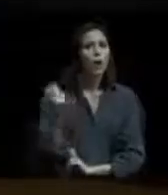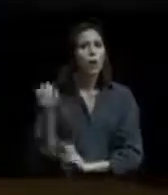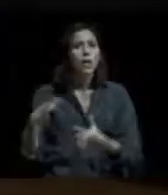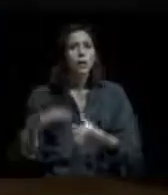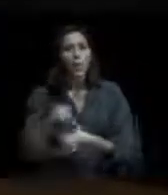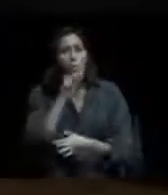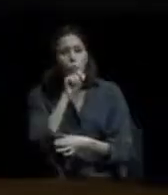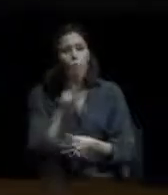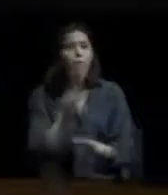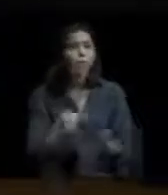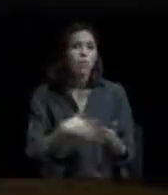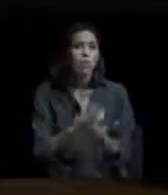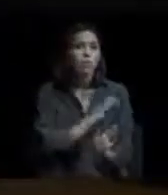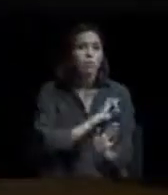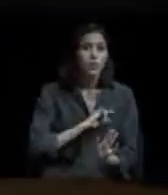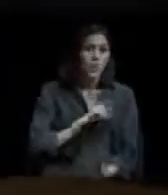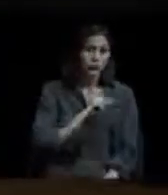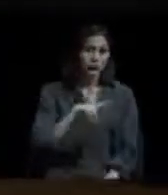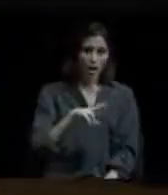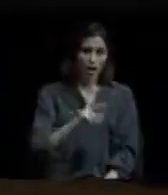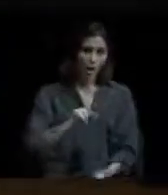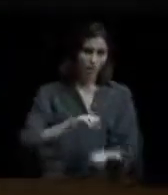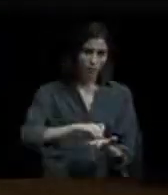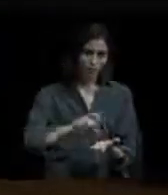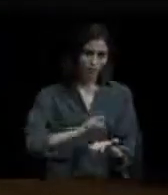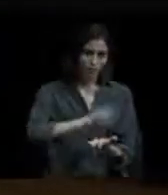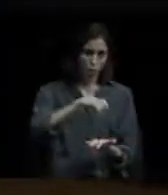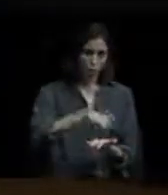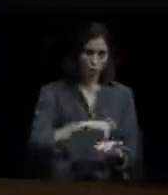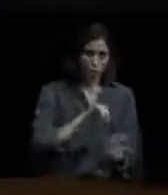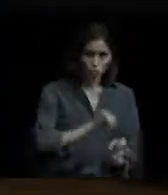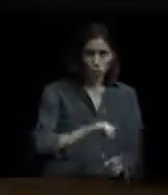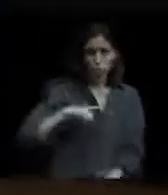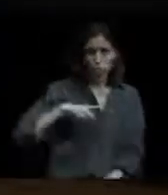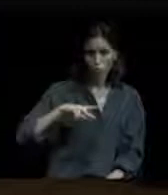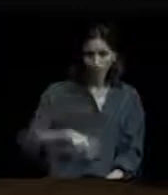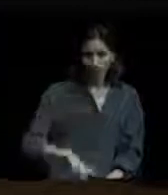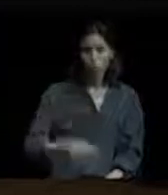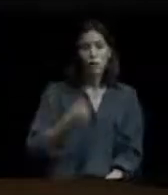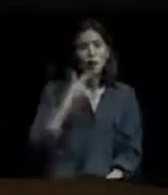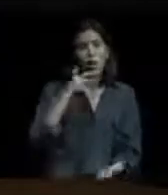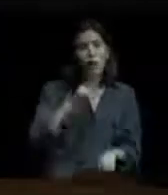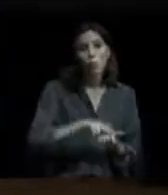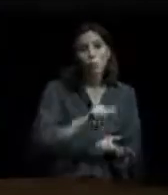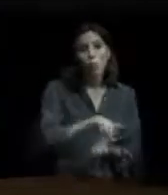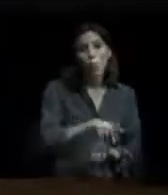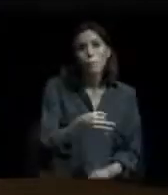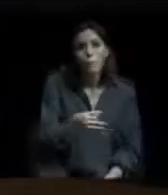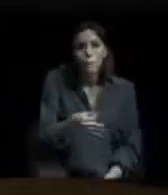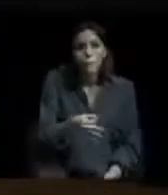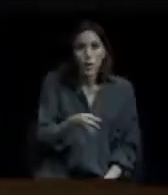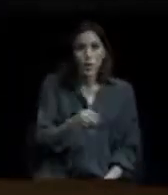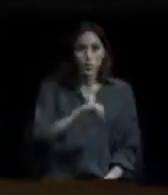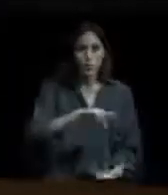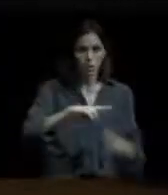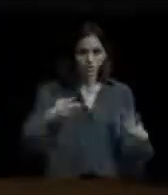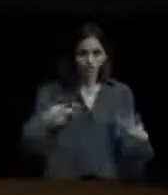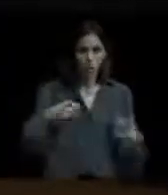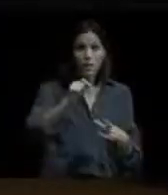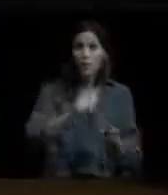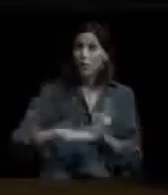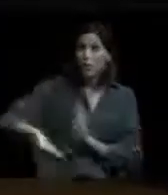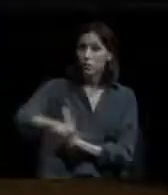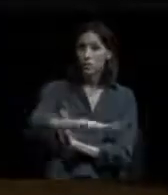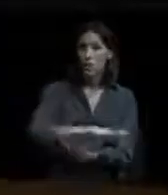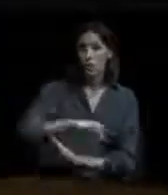consequência da privatização da ANA Aeroportos de Portugal, mas viabilizada pelo anterior Executivo PS na Câmara, através do negócio da venda dos terrenos do